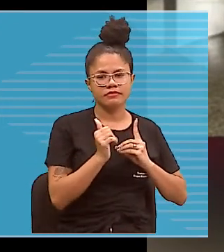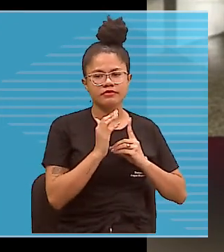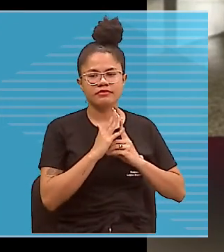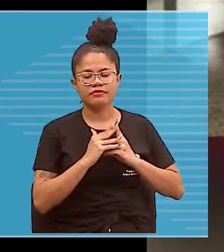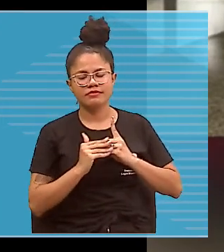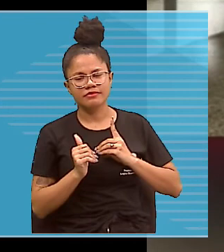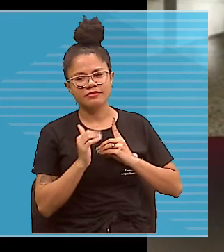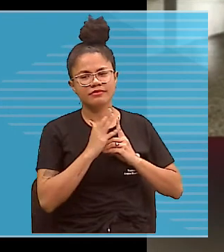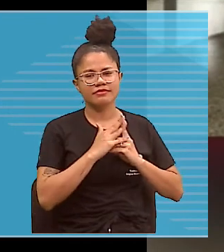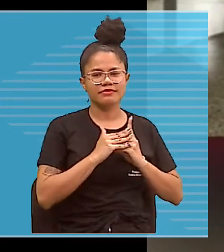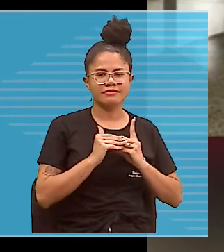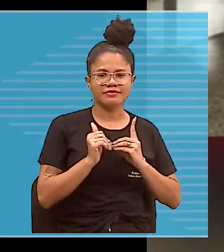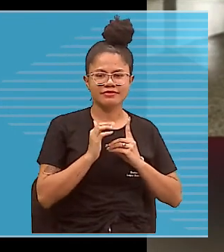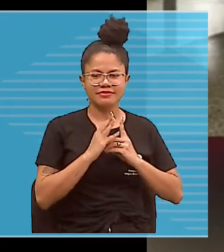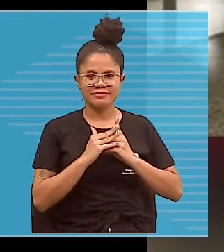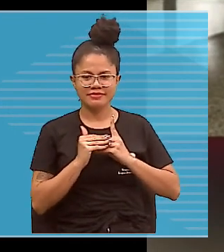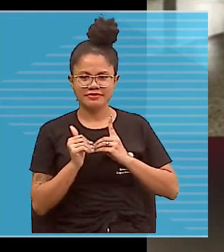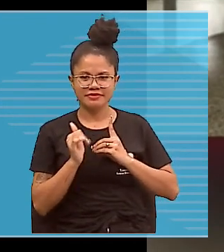tchururu.